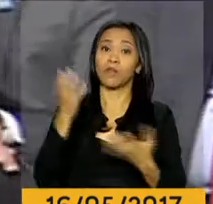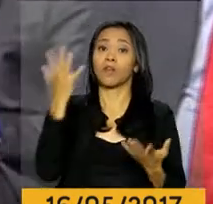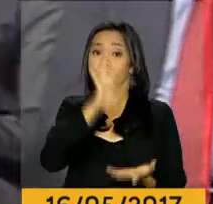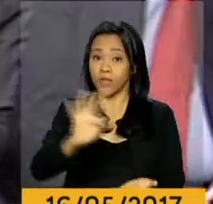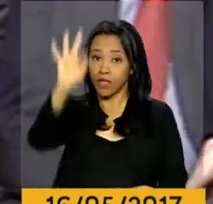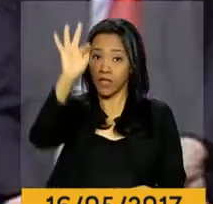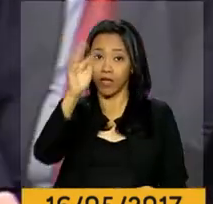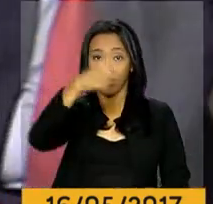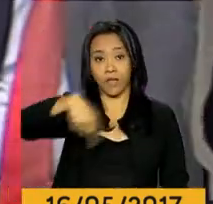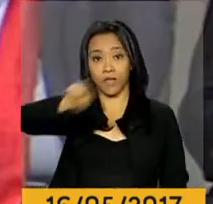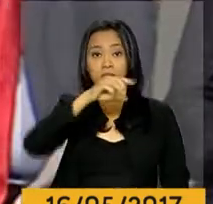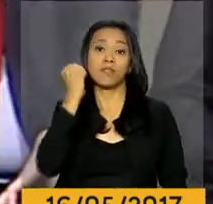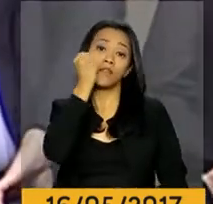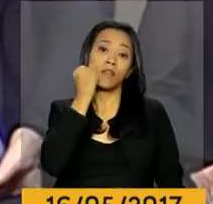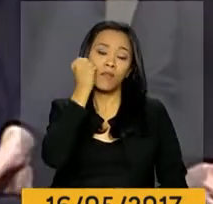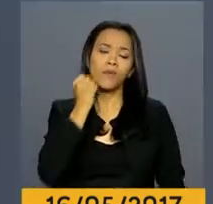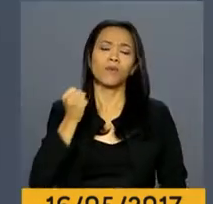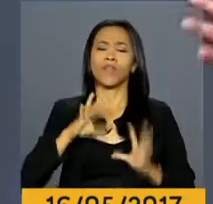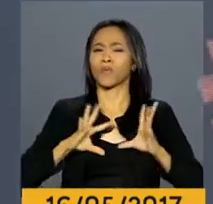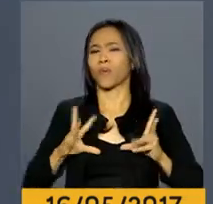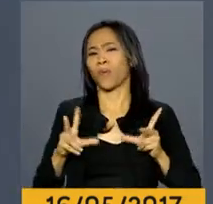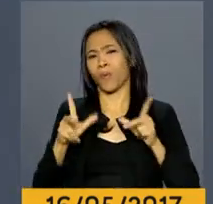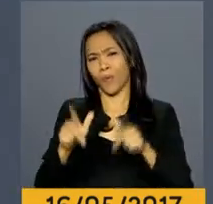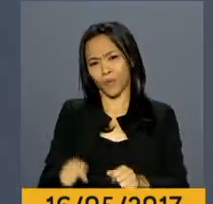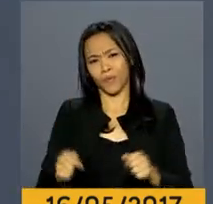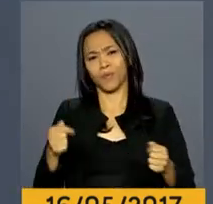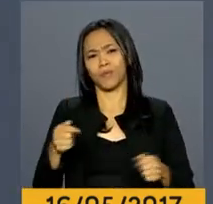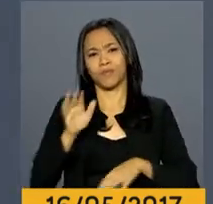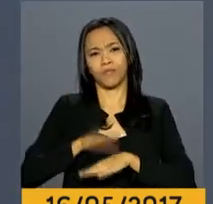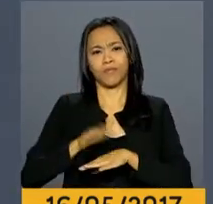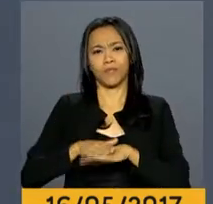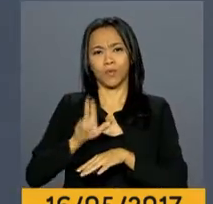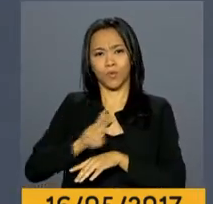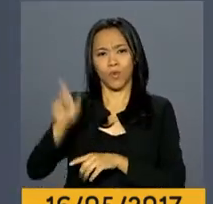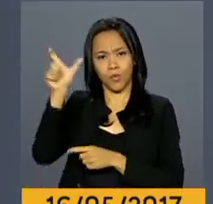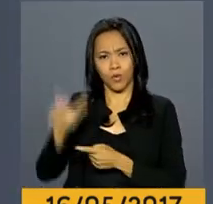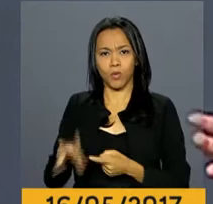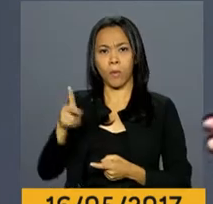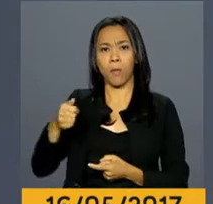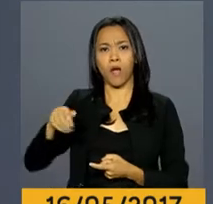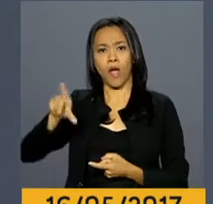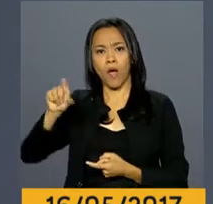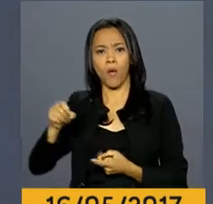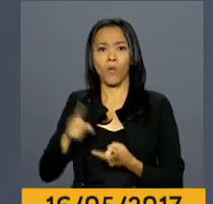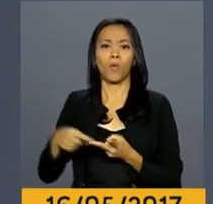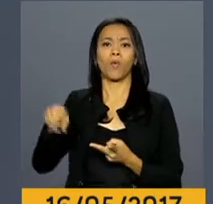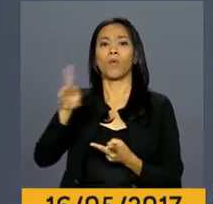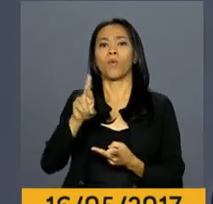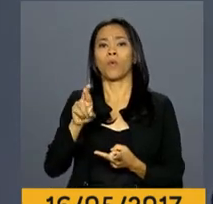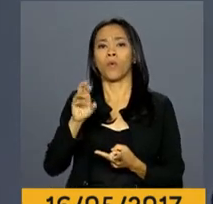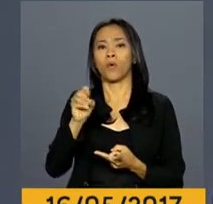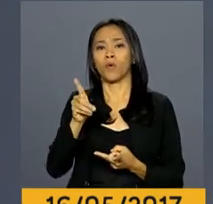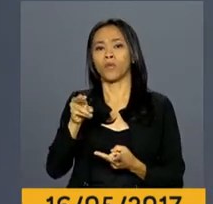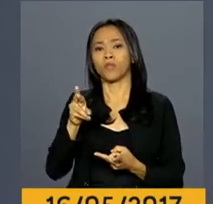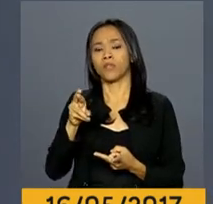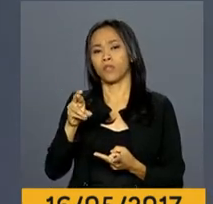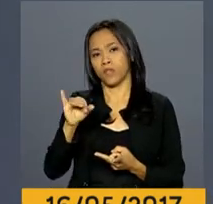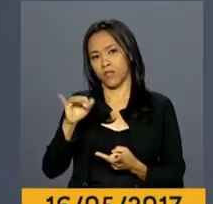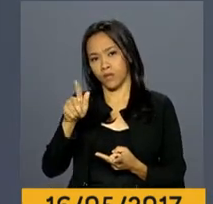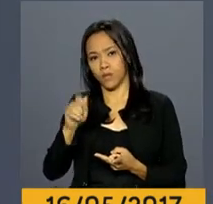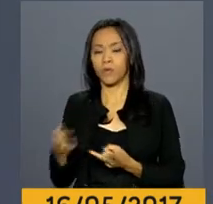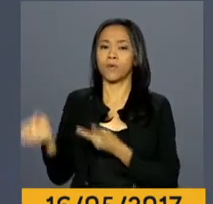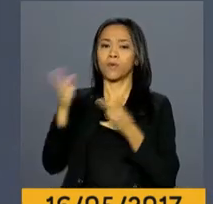liberdade de cumprimentar a todos por meio do Paulo, do Rodrigo e do Cássio. E